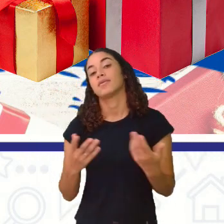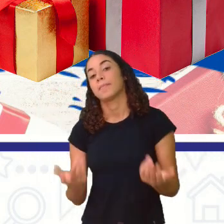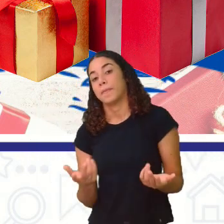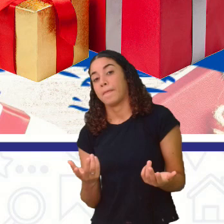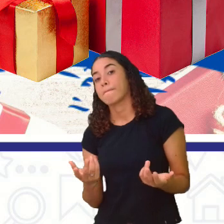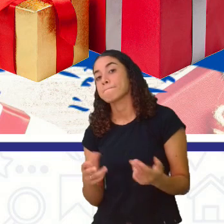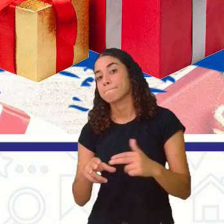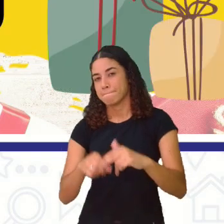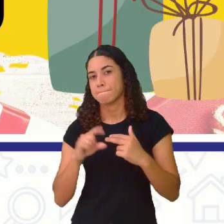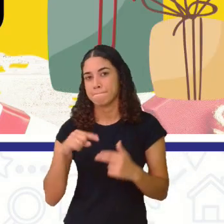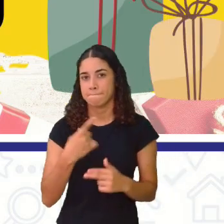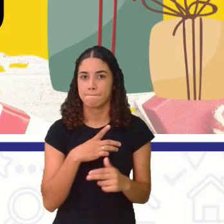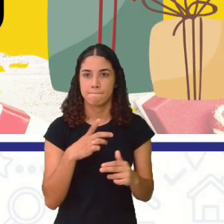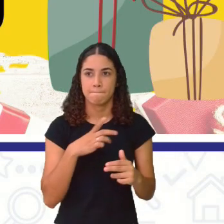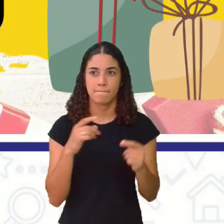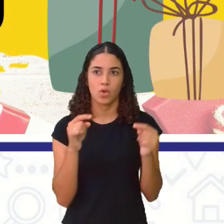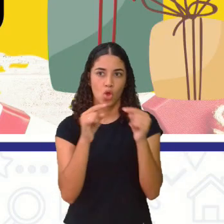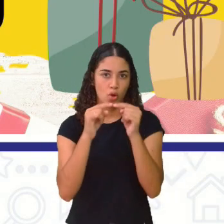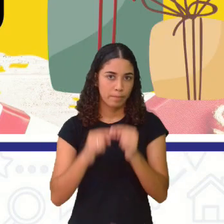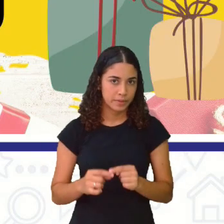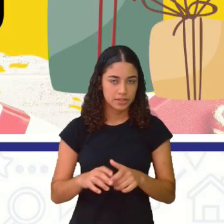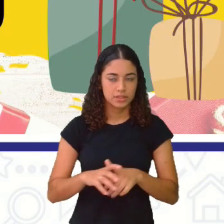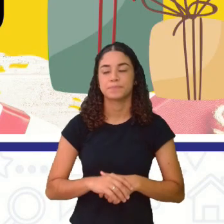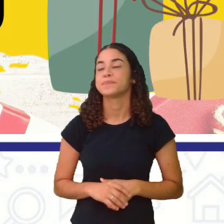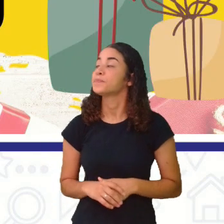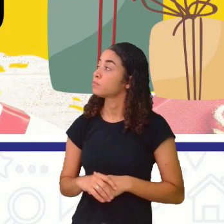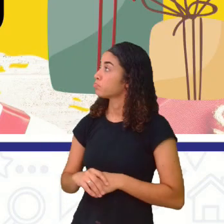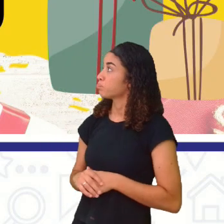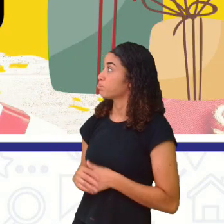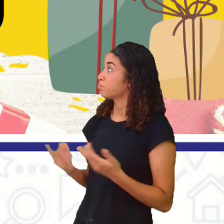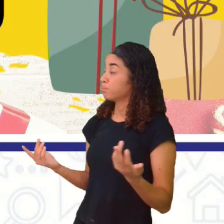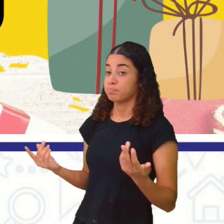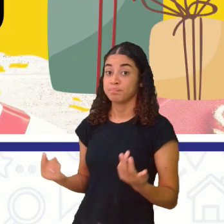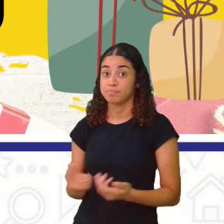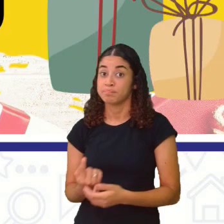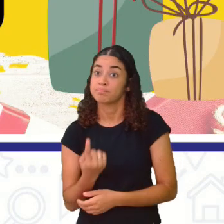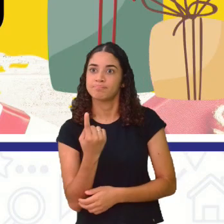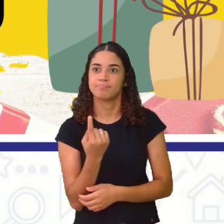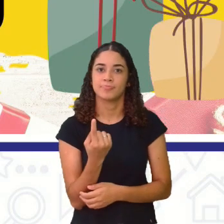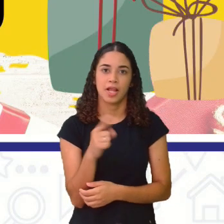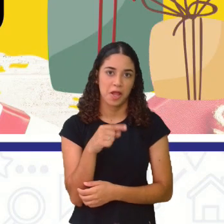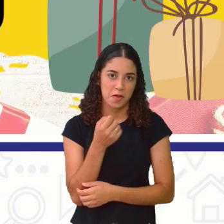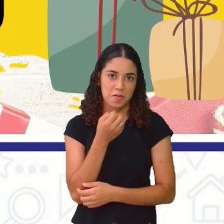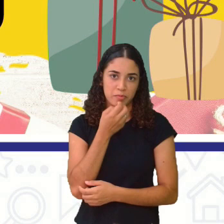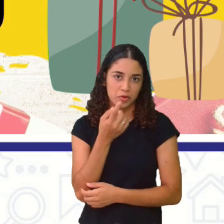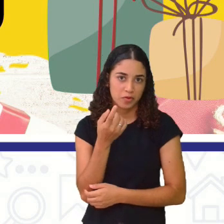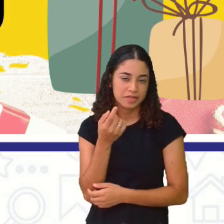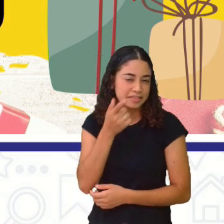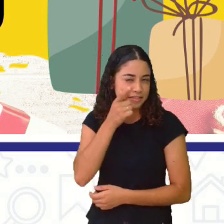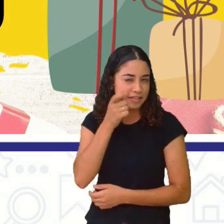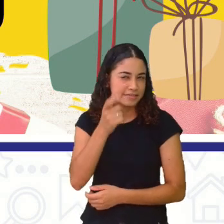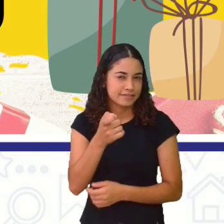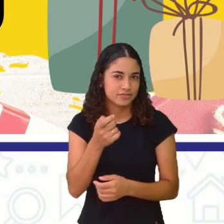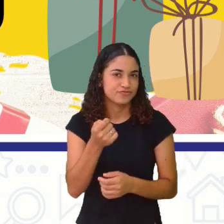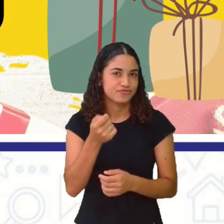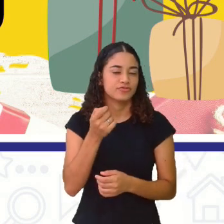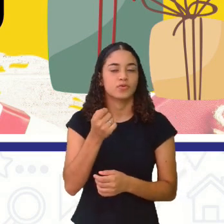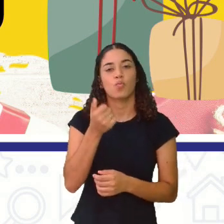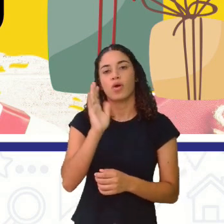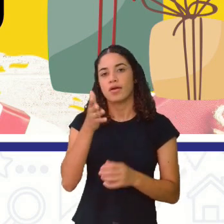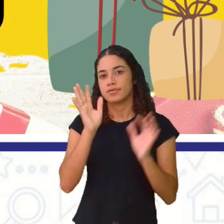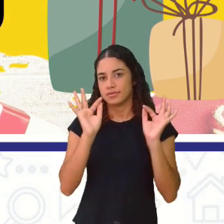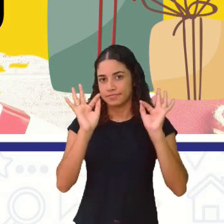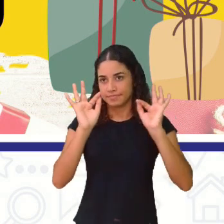gente tem isso daí. Então, mas uma coisa que chama atenção nessa época, para a gente ir finalizando a nossa aula